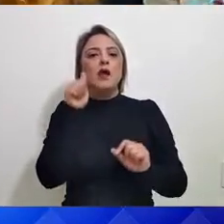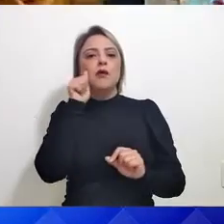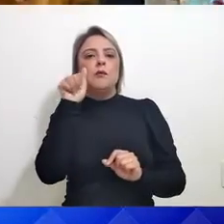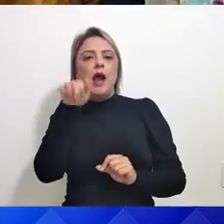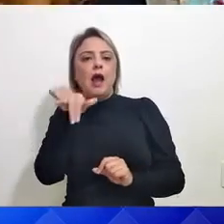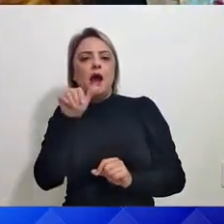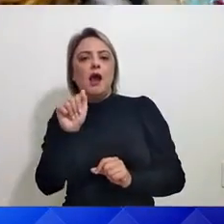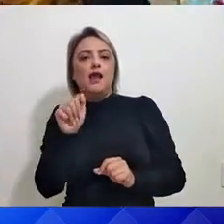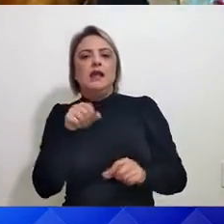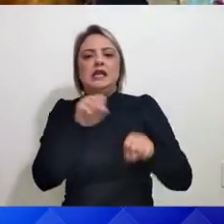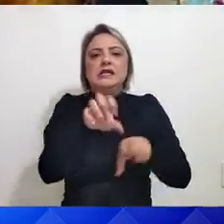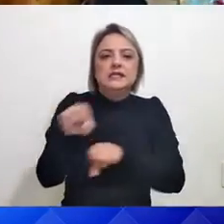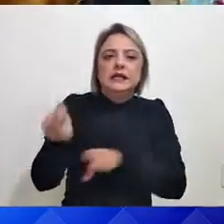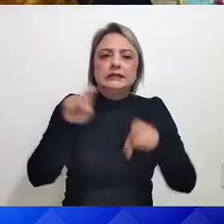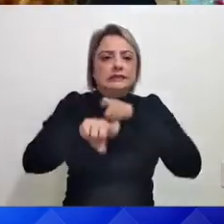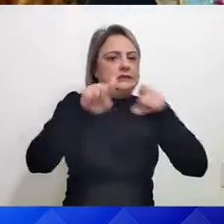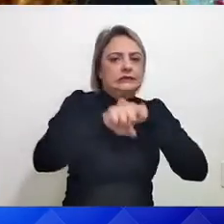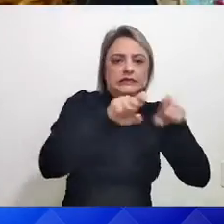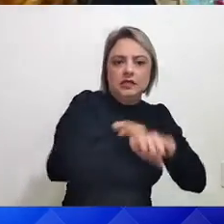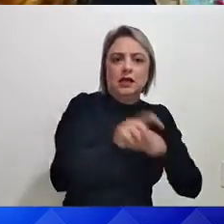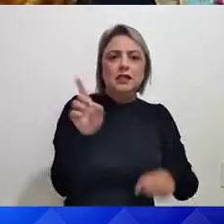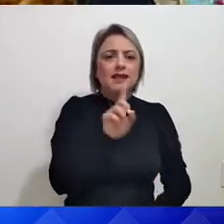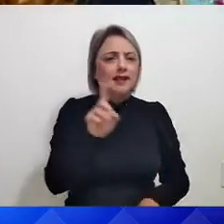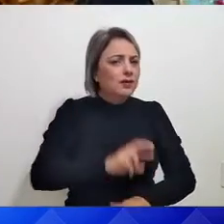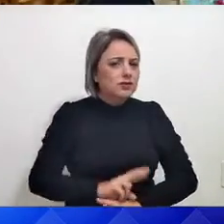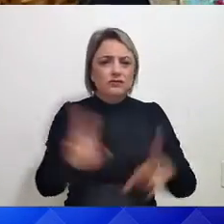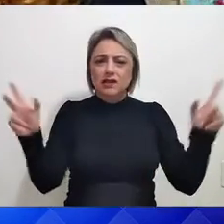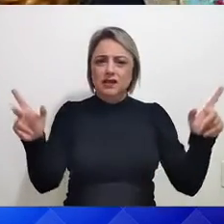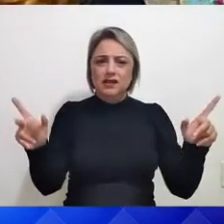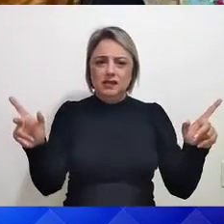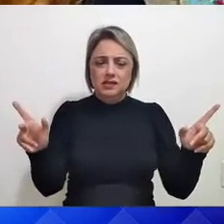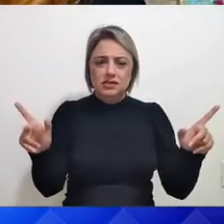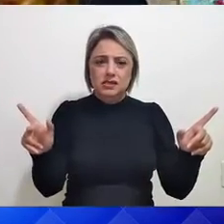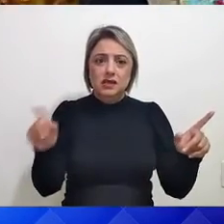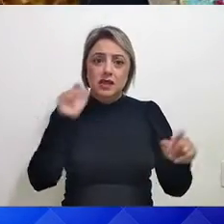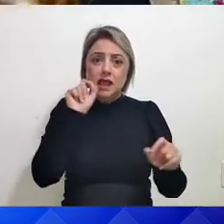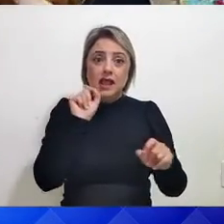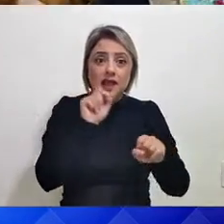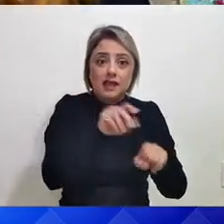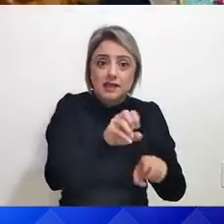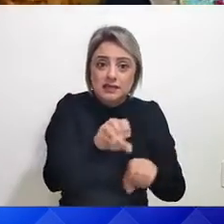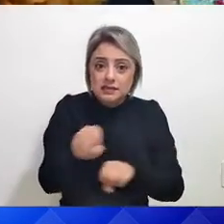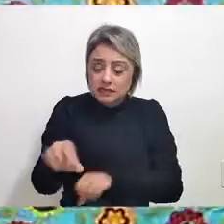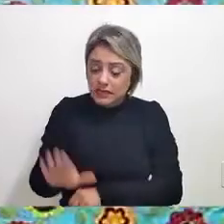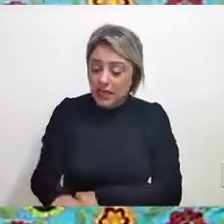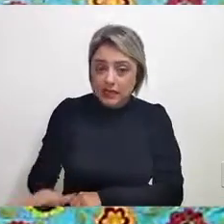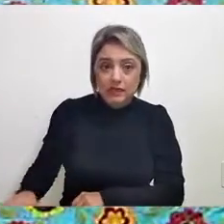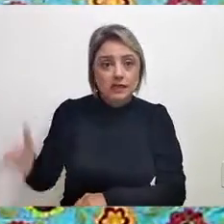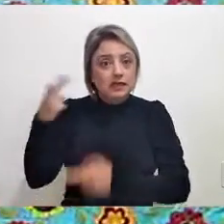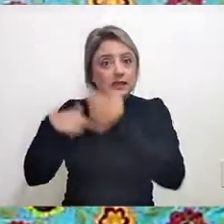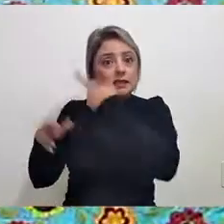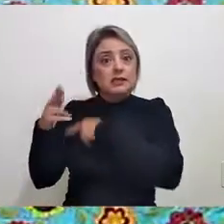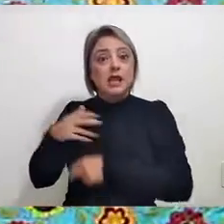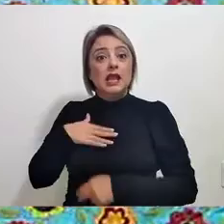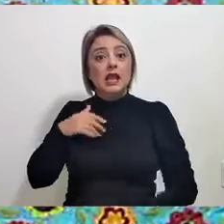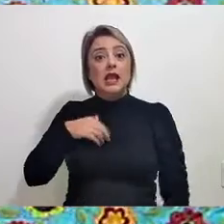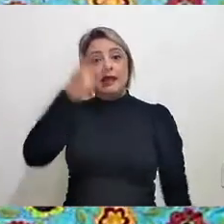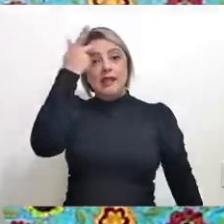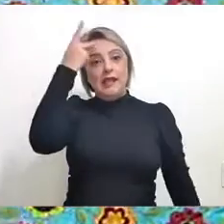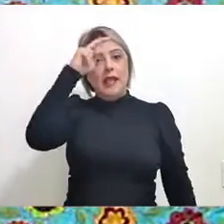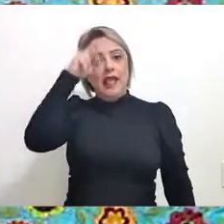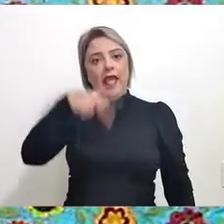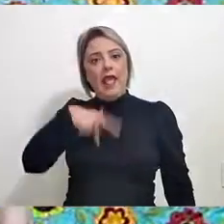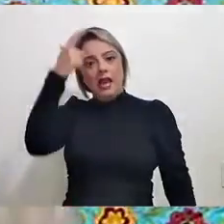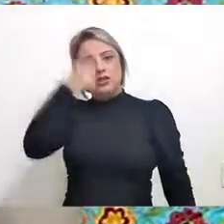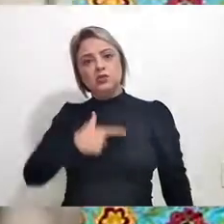saber que aquilo não é legal, que aquilo é ilegal, que o que está acontecendo com ela, que ela fica constrangida, que ela se sente